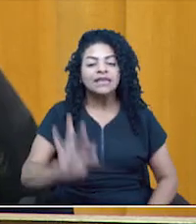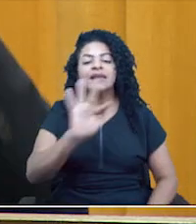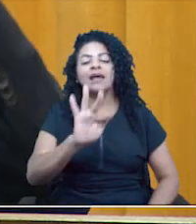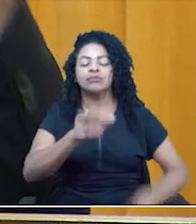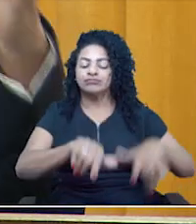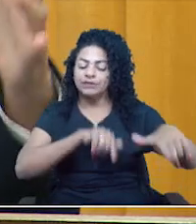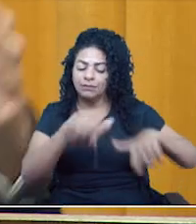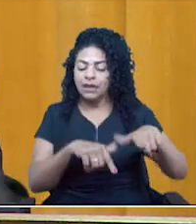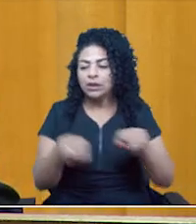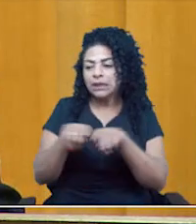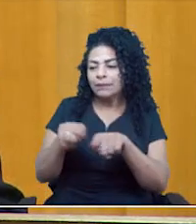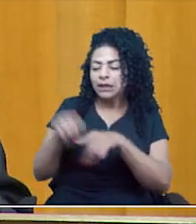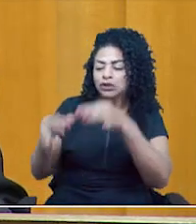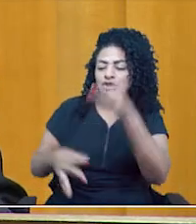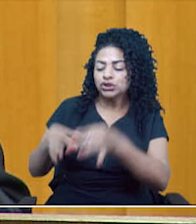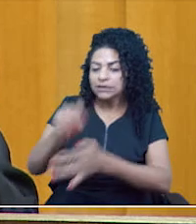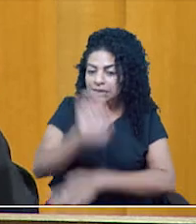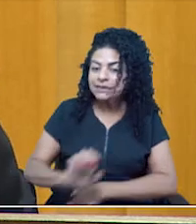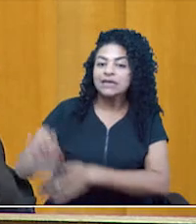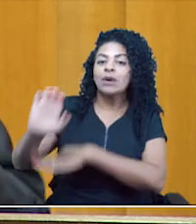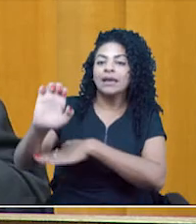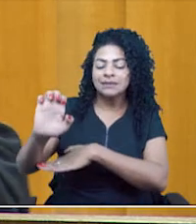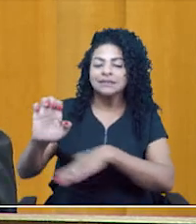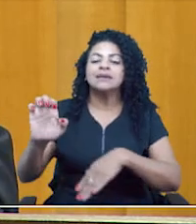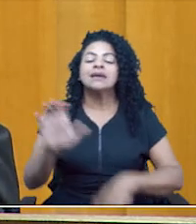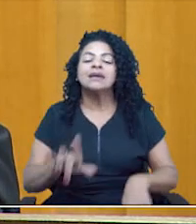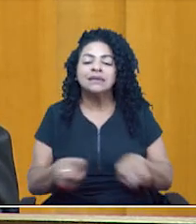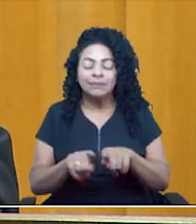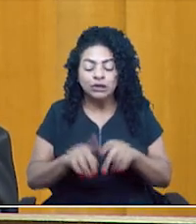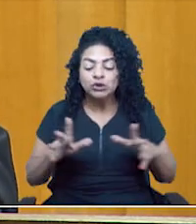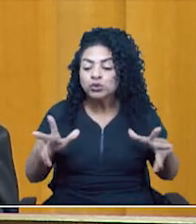mas todos estão sofrendo os mesmos influxos e